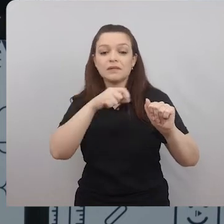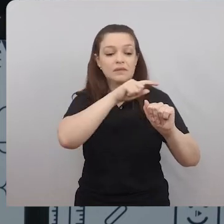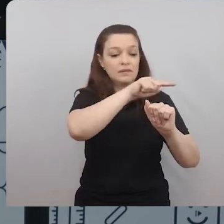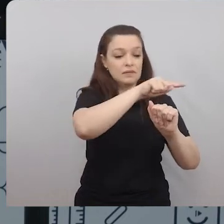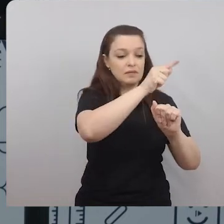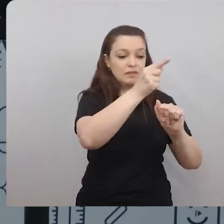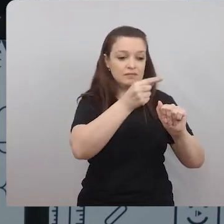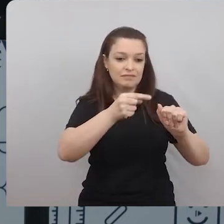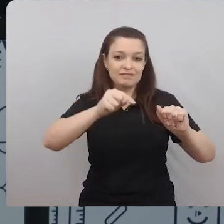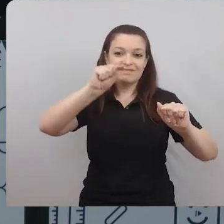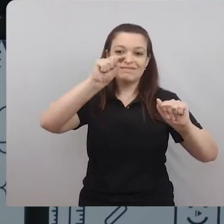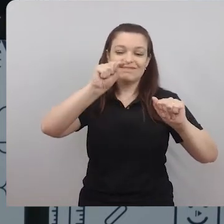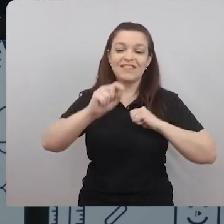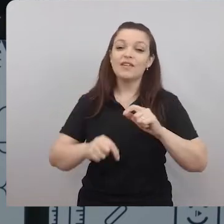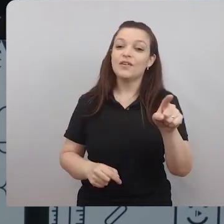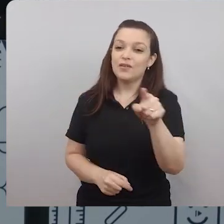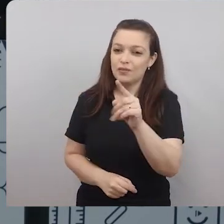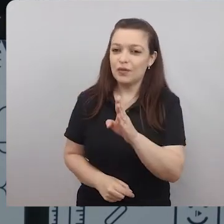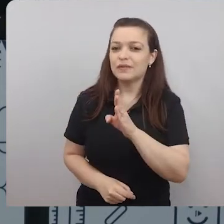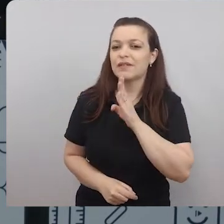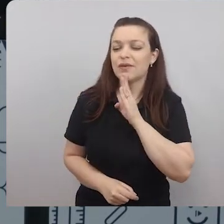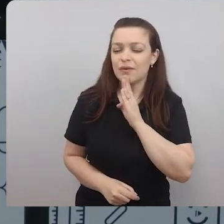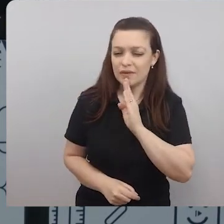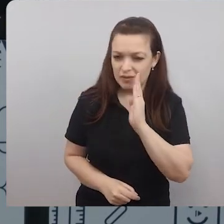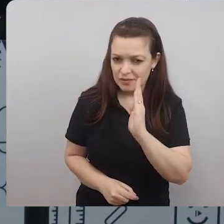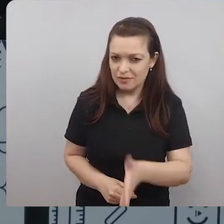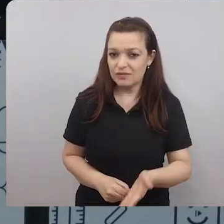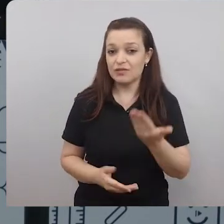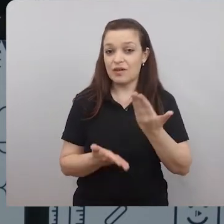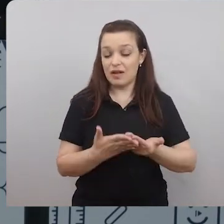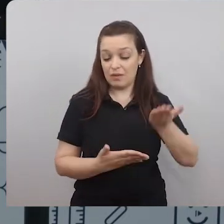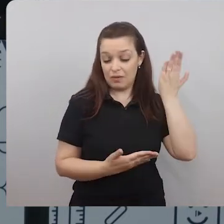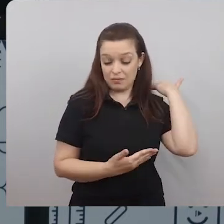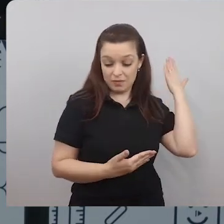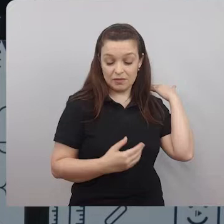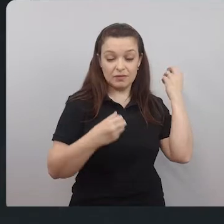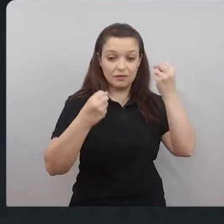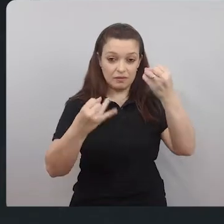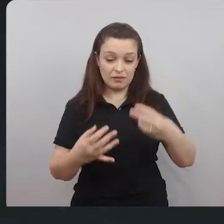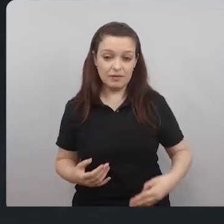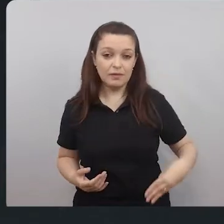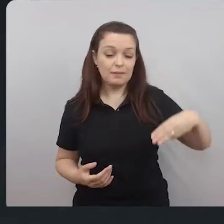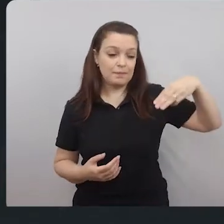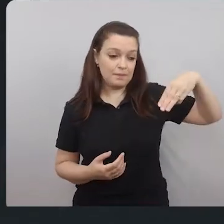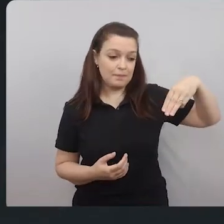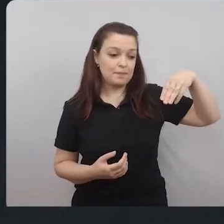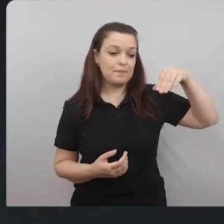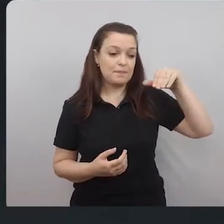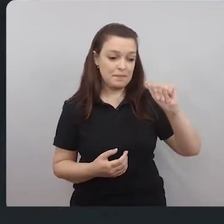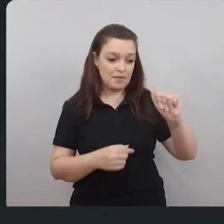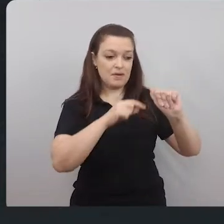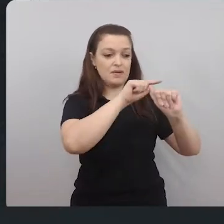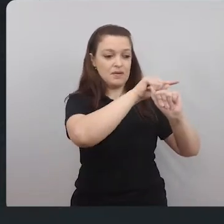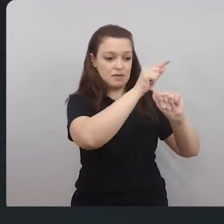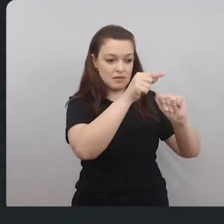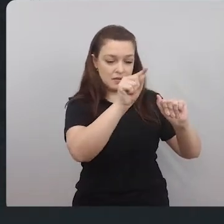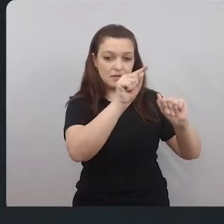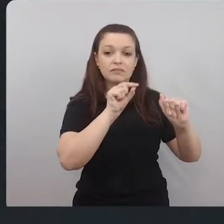se chama til, que nós já vimos nas aulas anteriores também. Olha só.